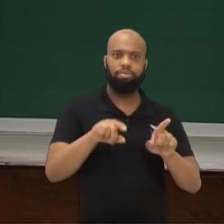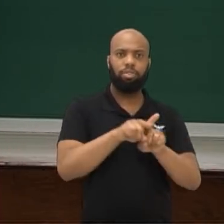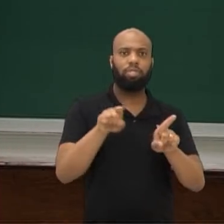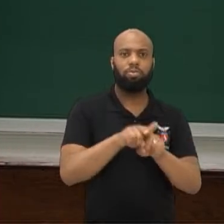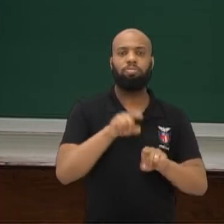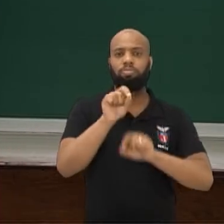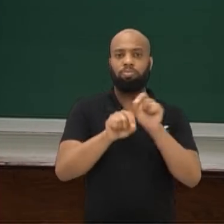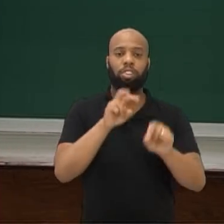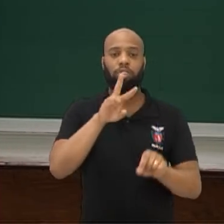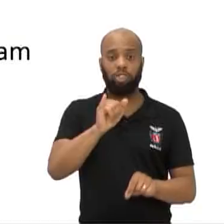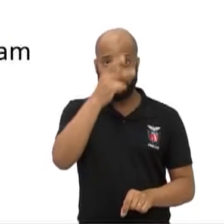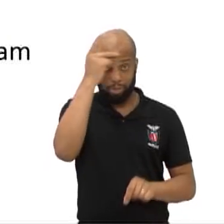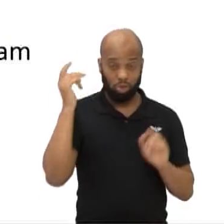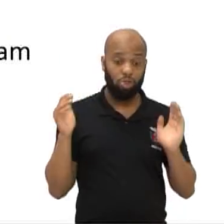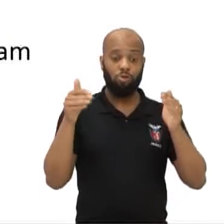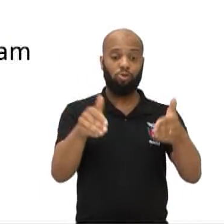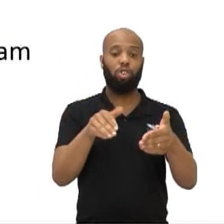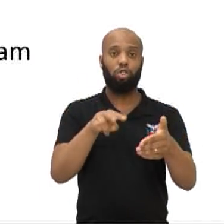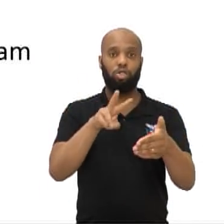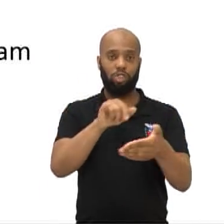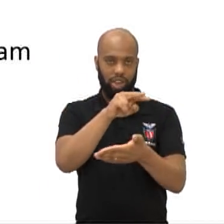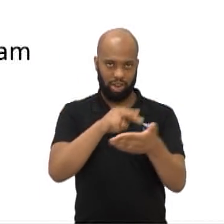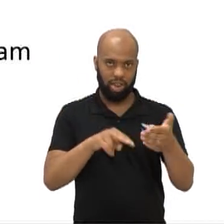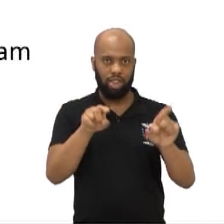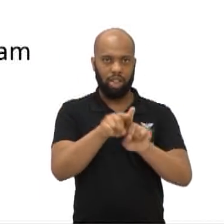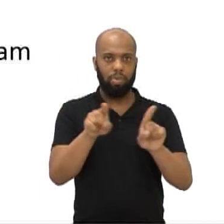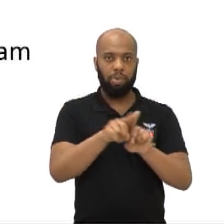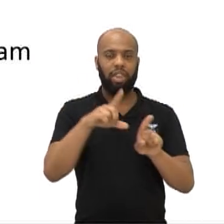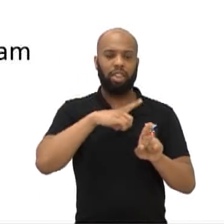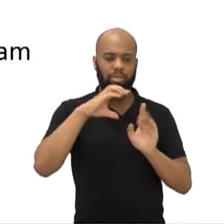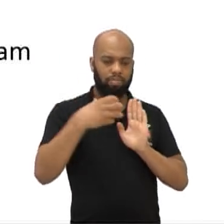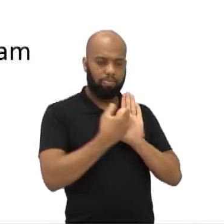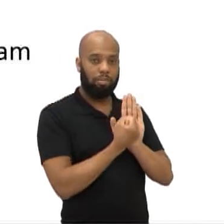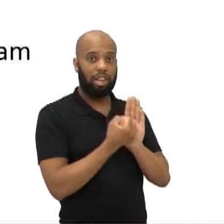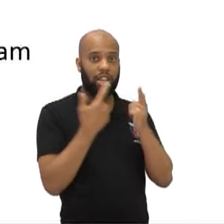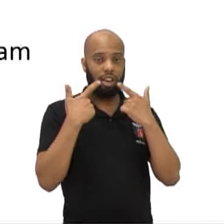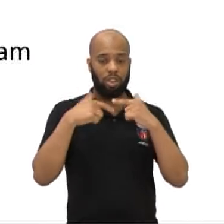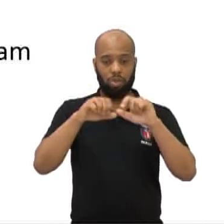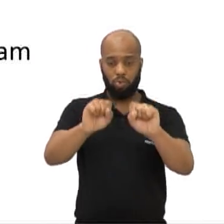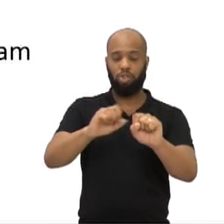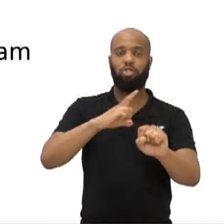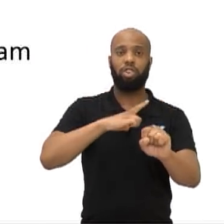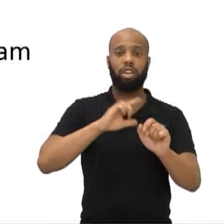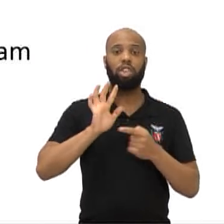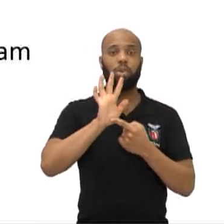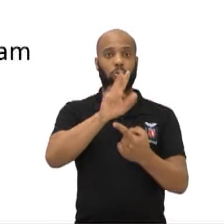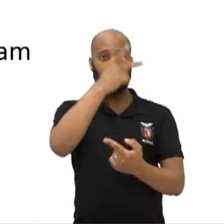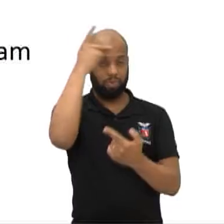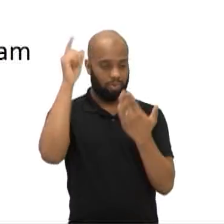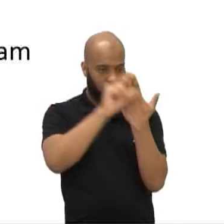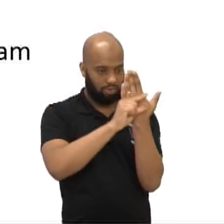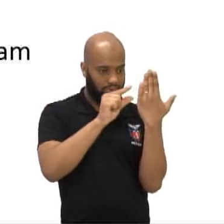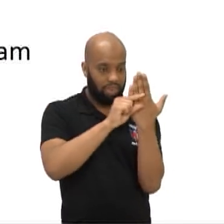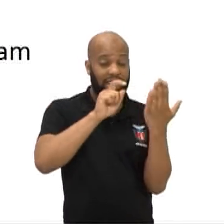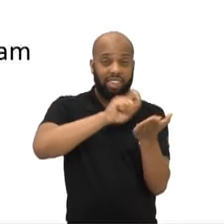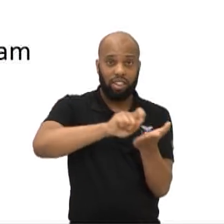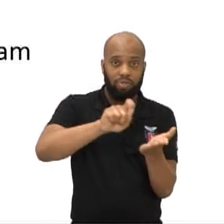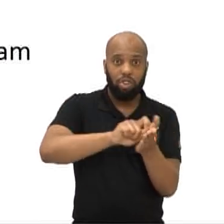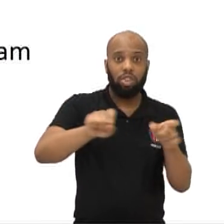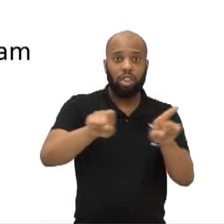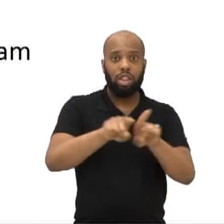será recebido. Vamos identificar as marcas linguísticas que evidenciam o locutor e o interlocutor de um